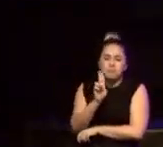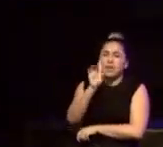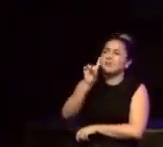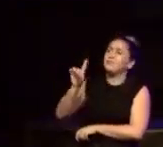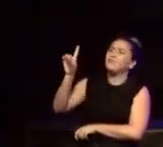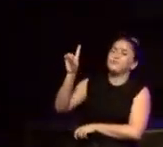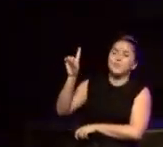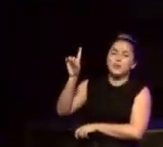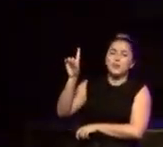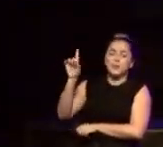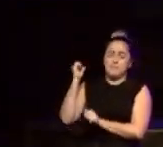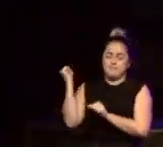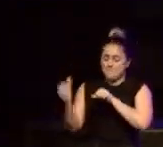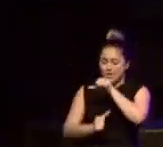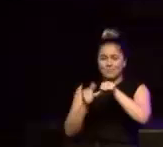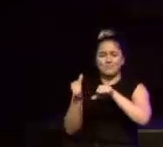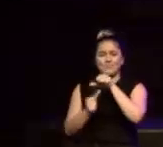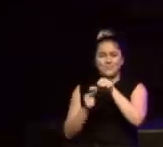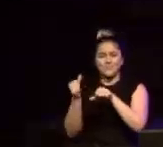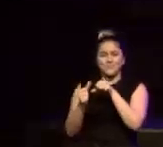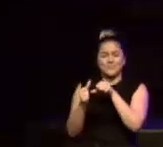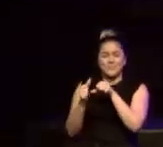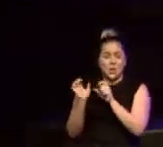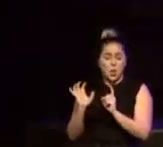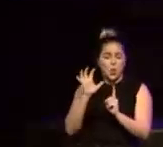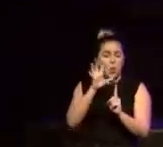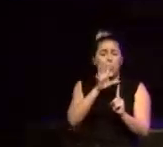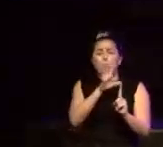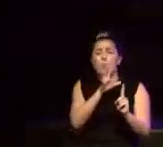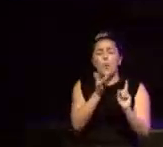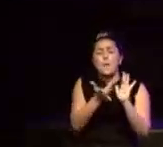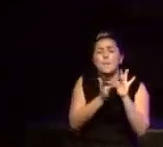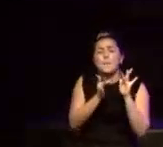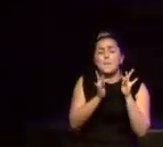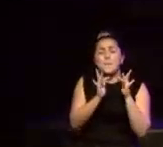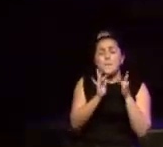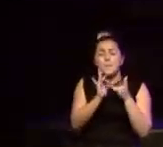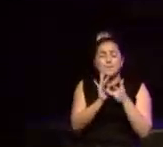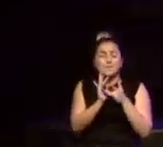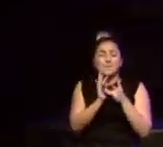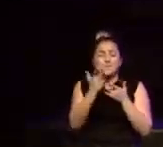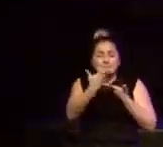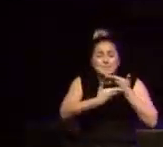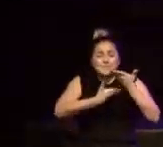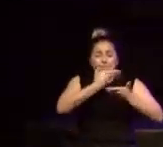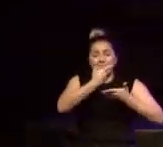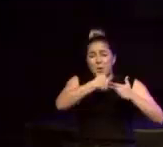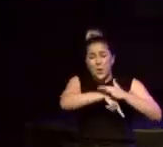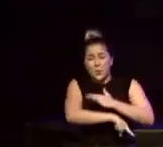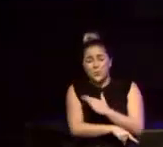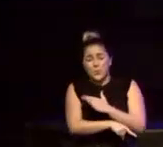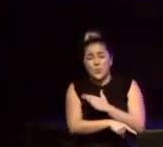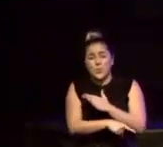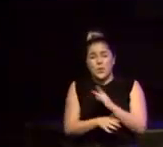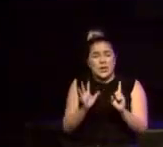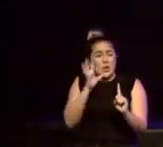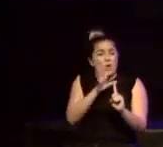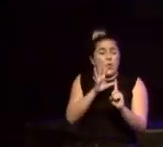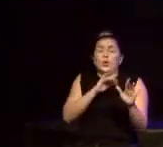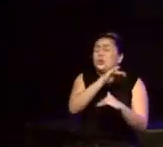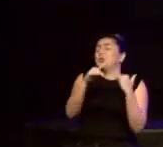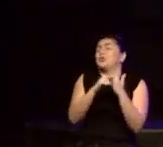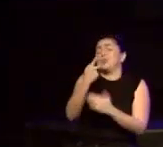levarmos qualquer pessoa a um nível mais profundo de um relacionamento com Deus que afeta tudo na sua vida.